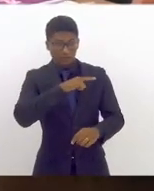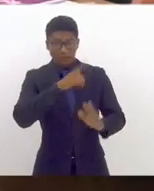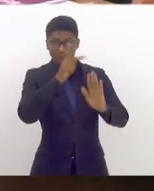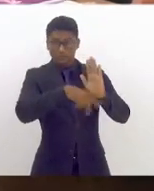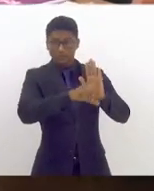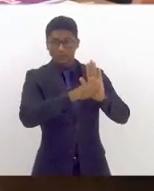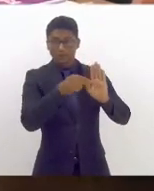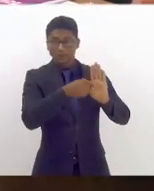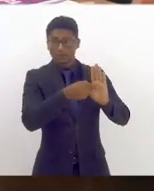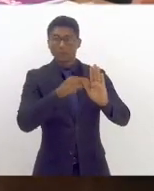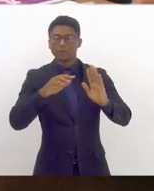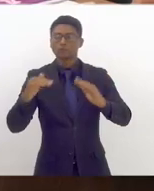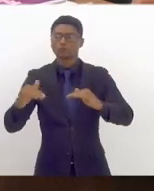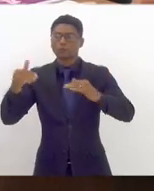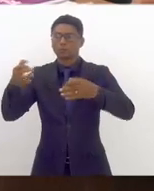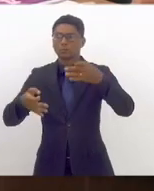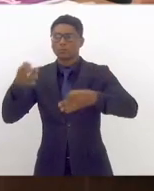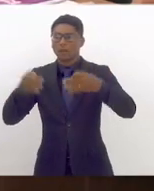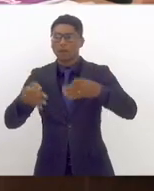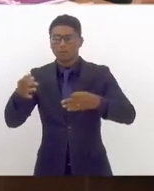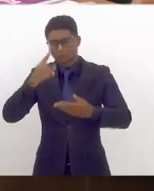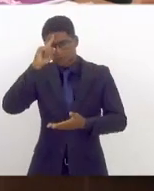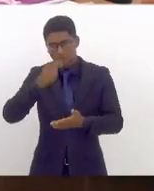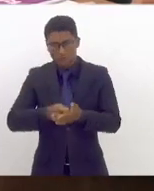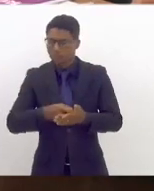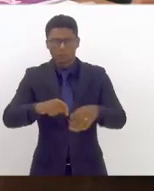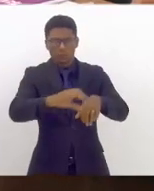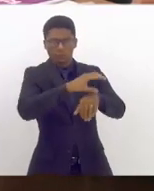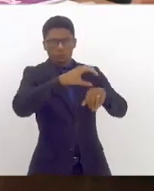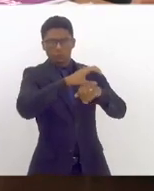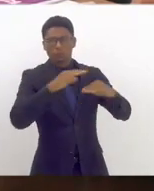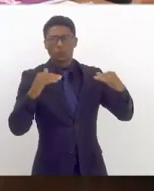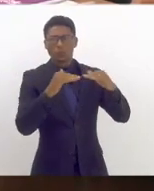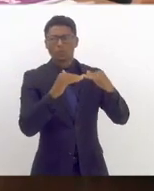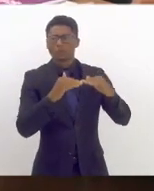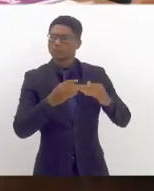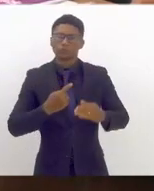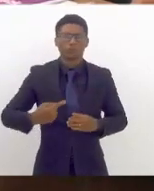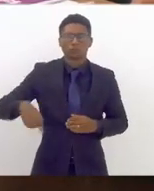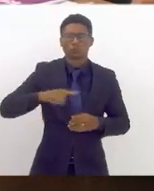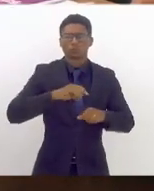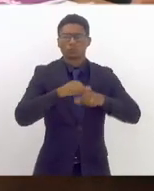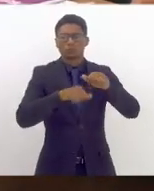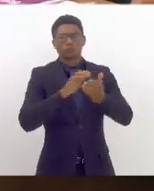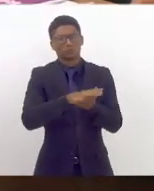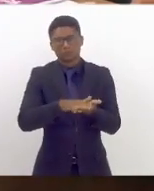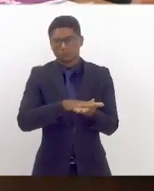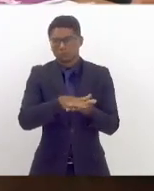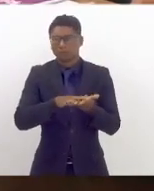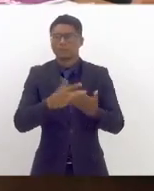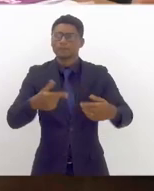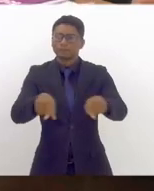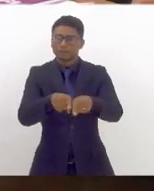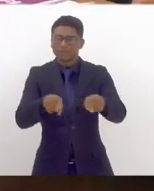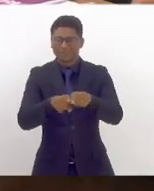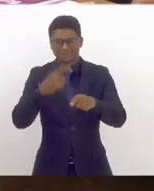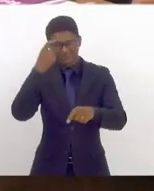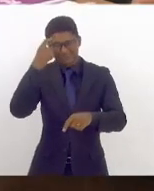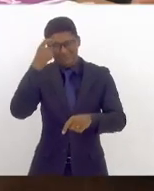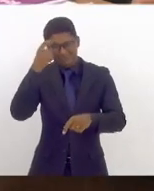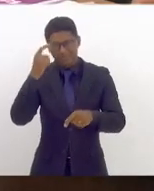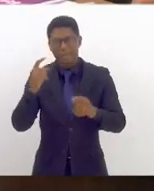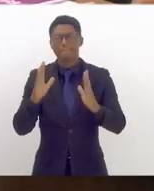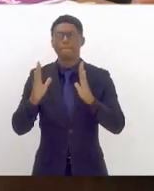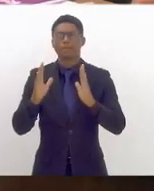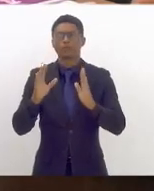Tribunal Federal considerou Constitucional nós não mudamos uma letra inclusive o processo de transição deputada Dani nós